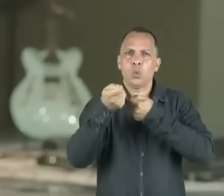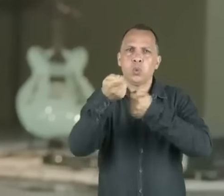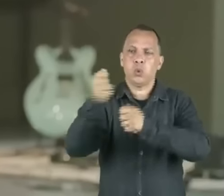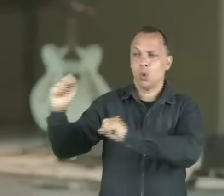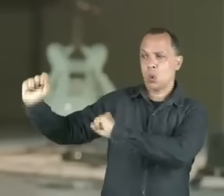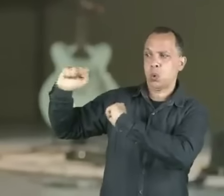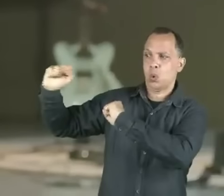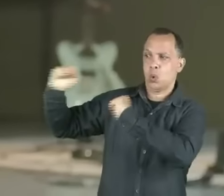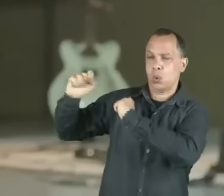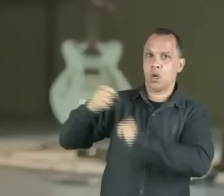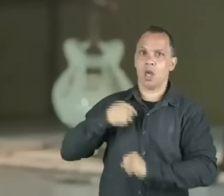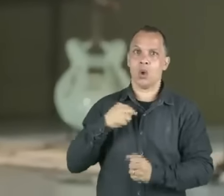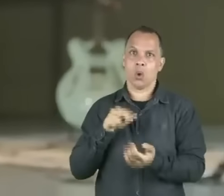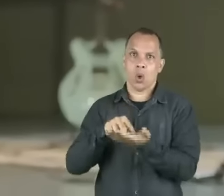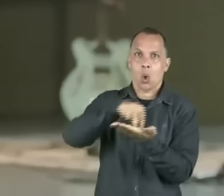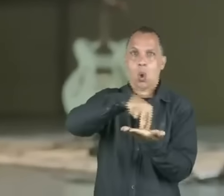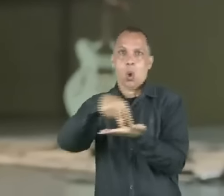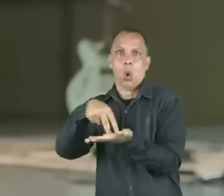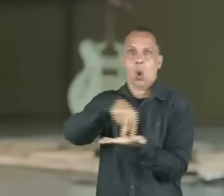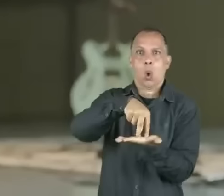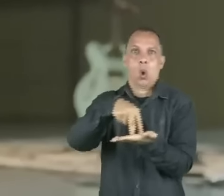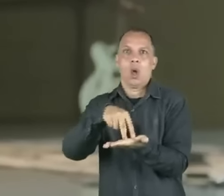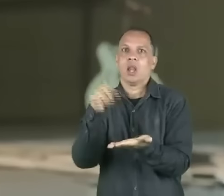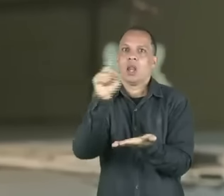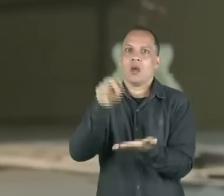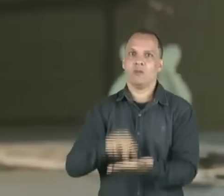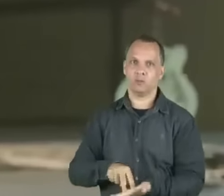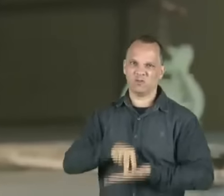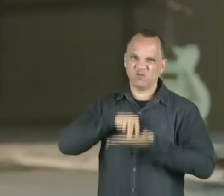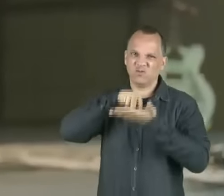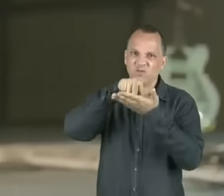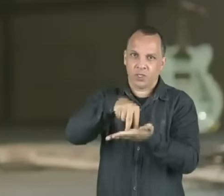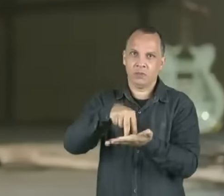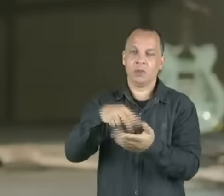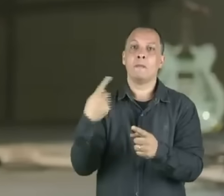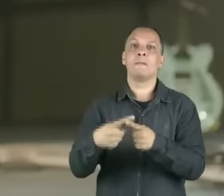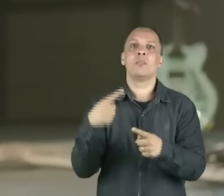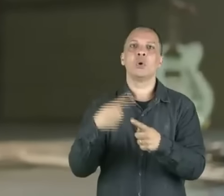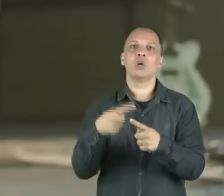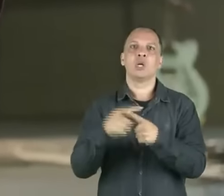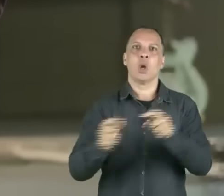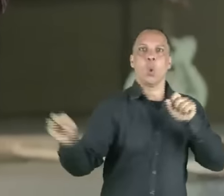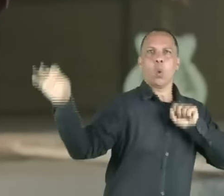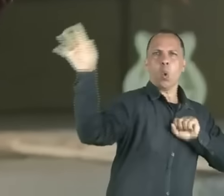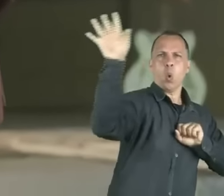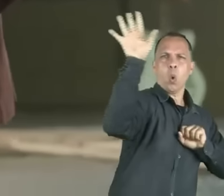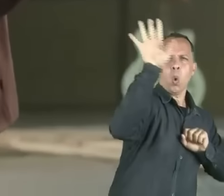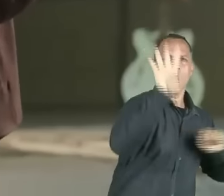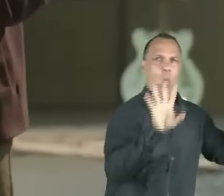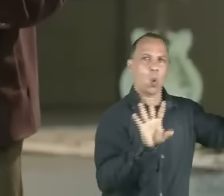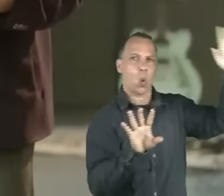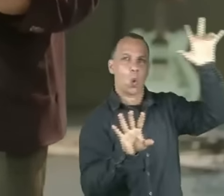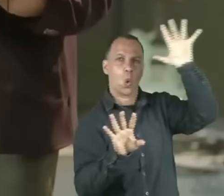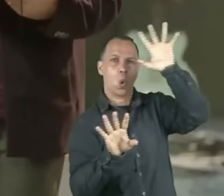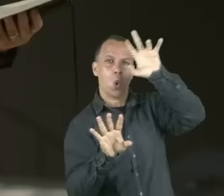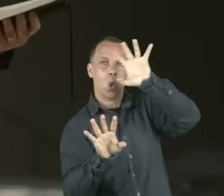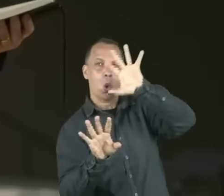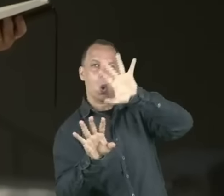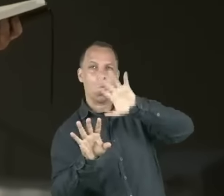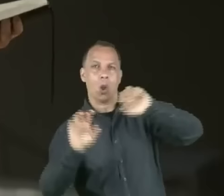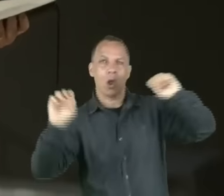luta não é contra seres humanos não é contra carne e sangue mas contra os poderes e autoridades